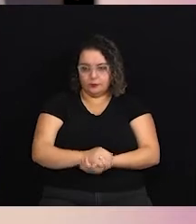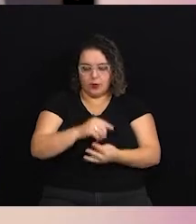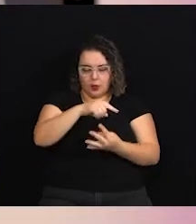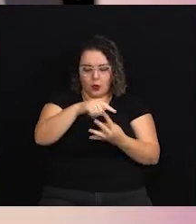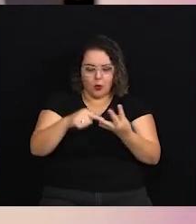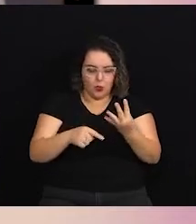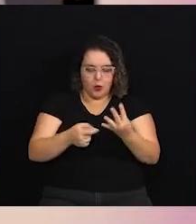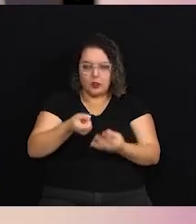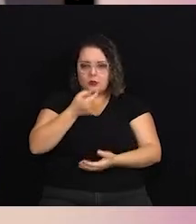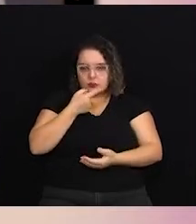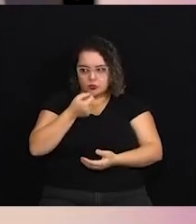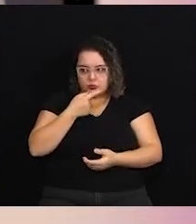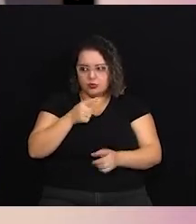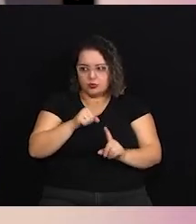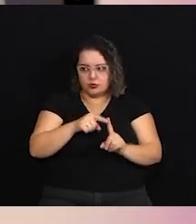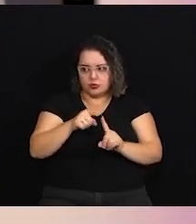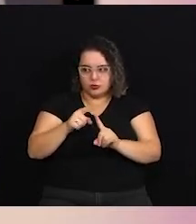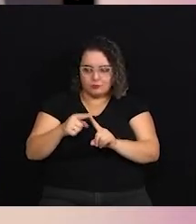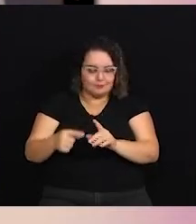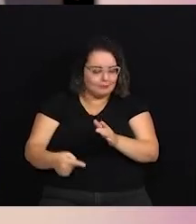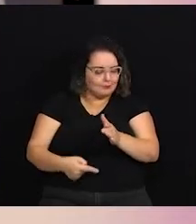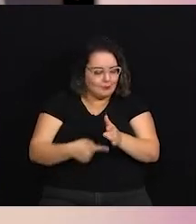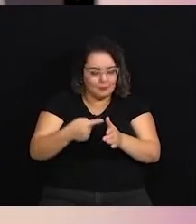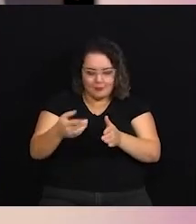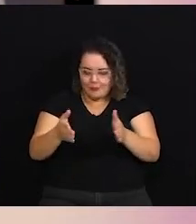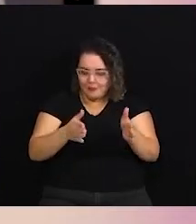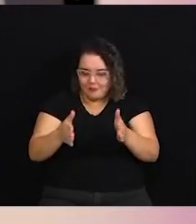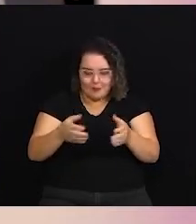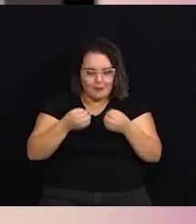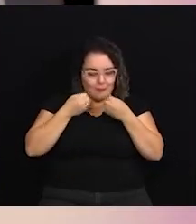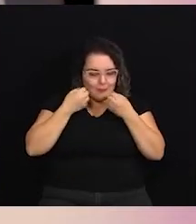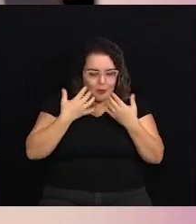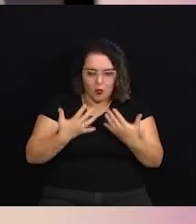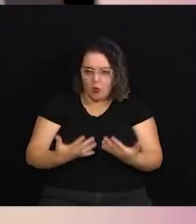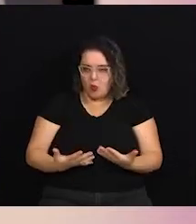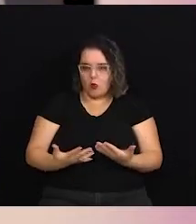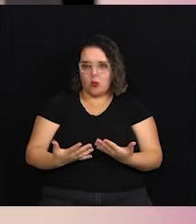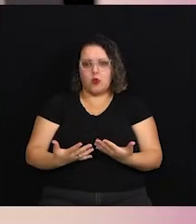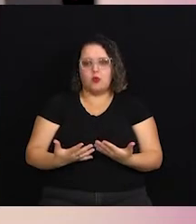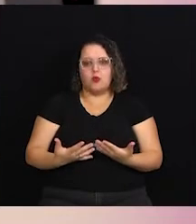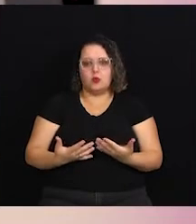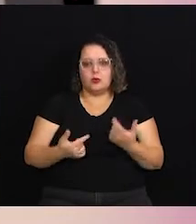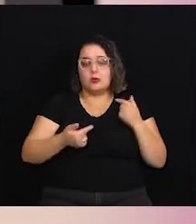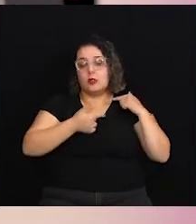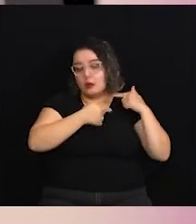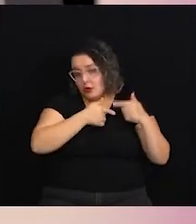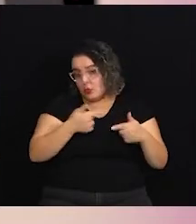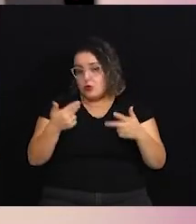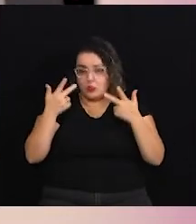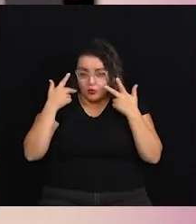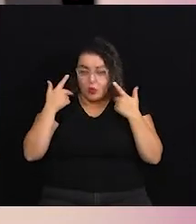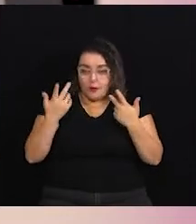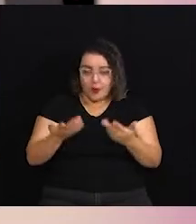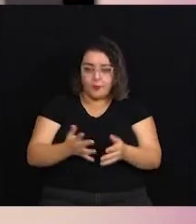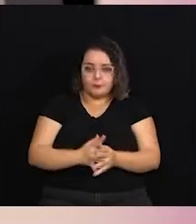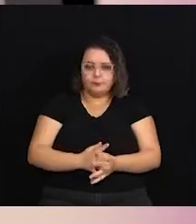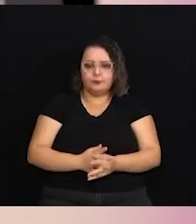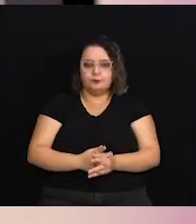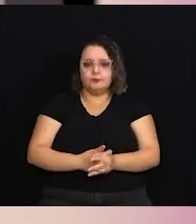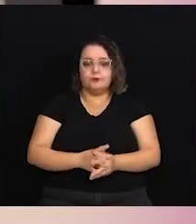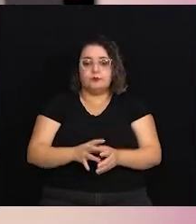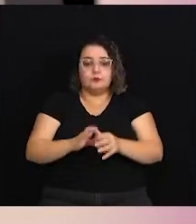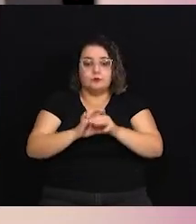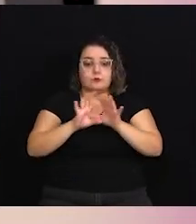temos quatro medicações ditos de primeira linha é que as medicações clássicas cinco dizer